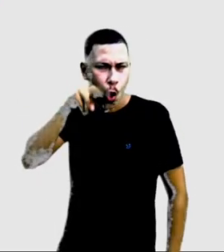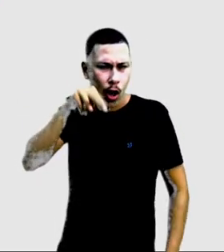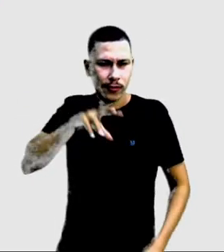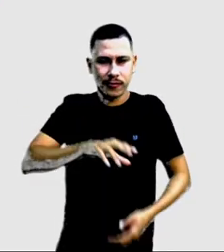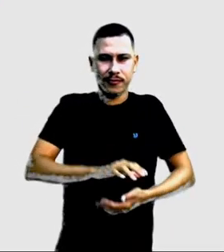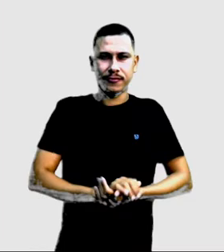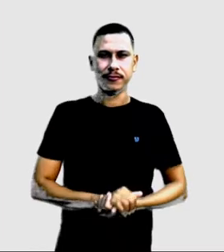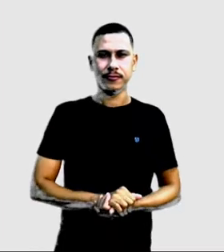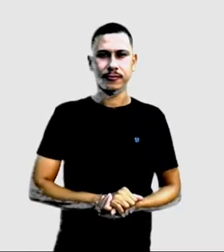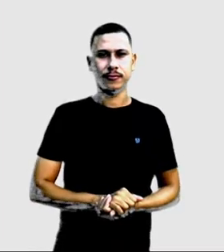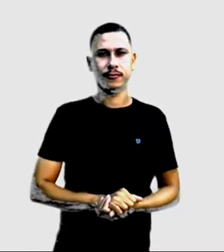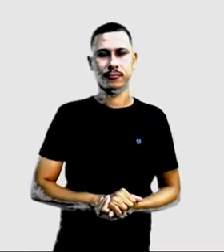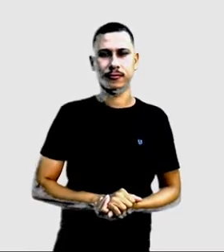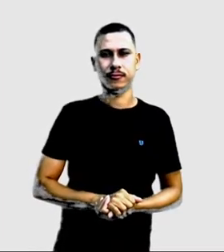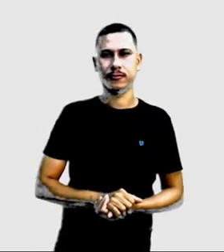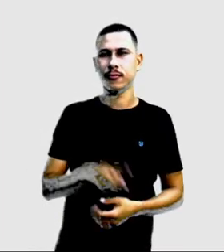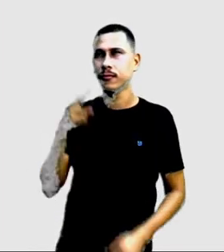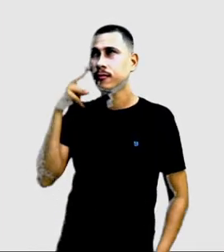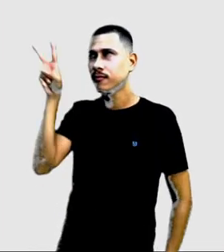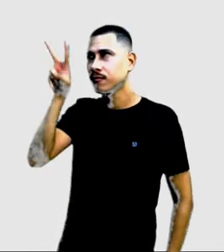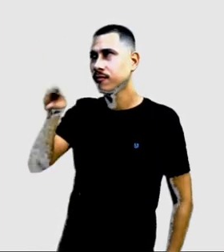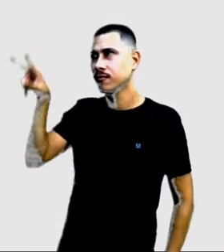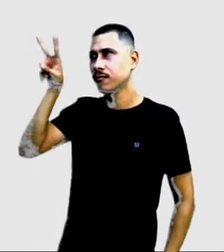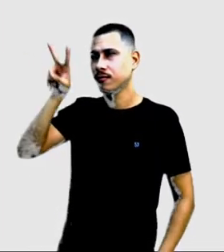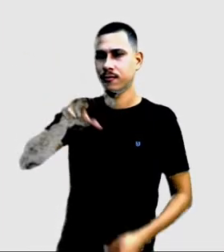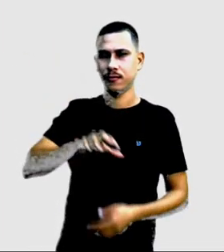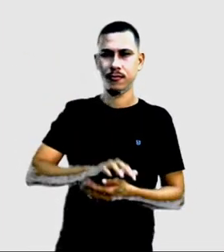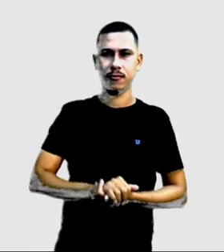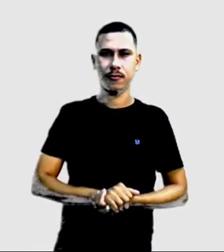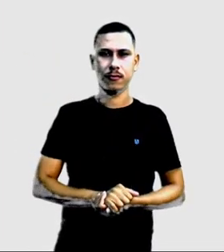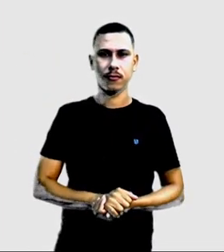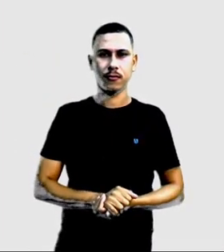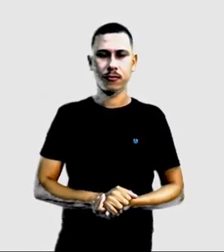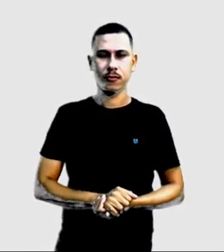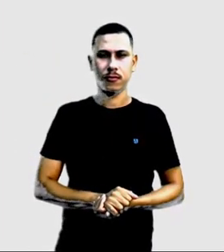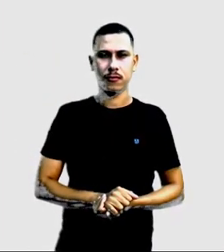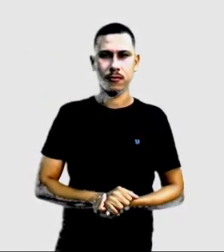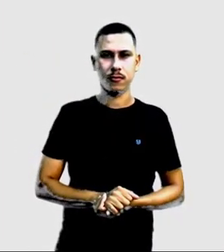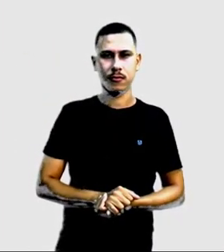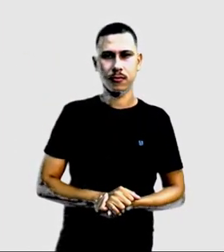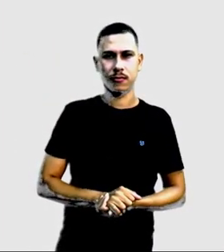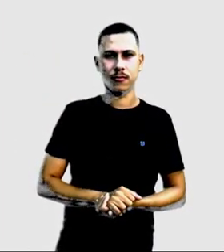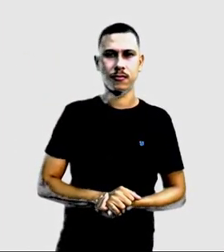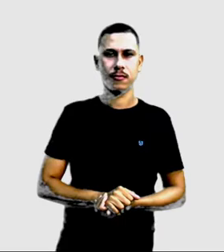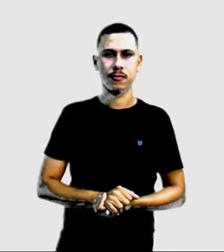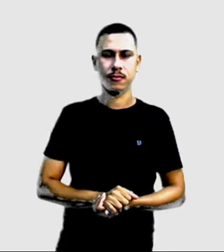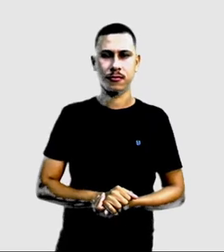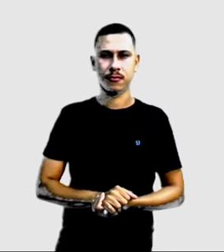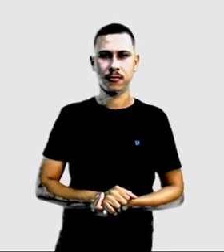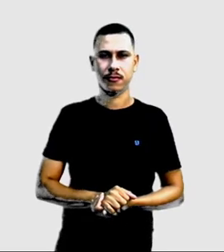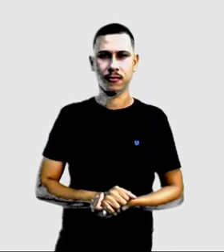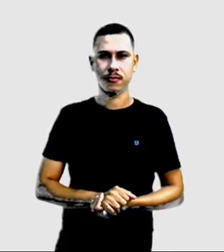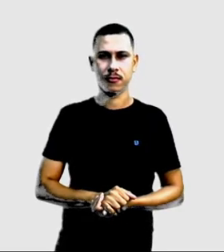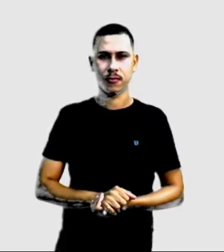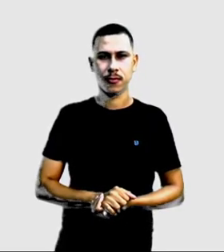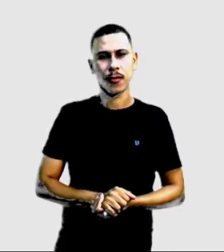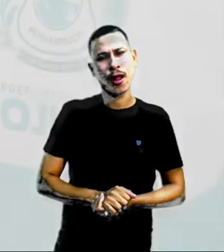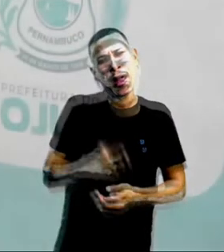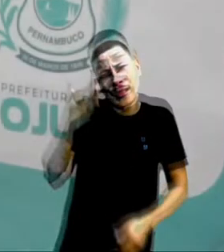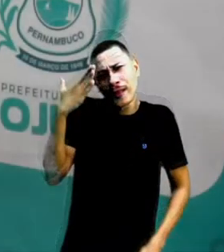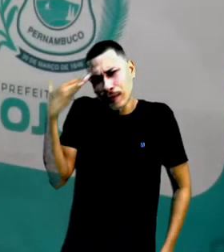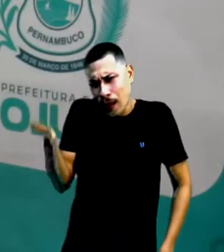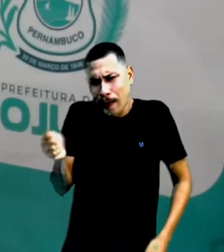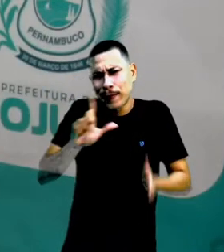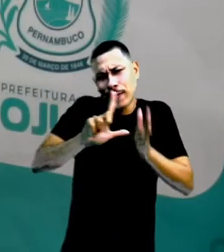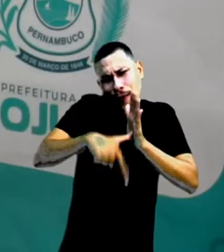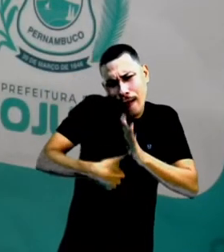aqui, I know I am late, but better late than never. Eu sei que eu estou atrasado,